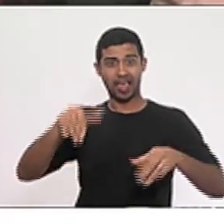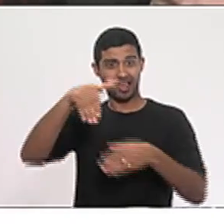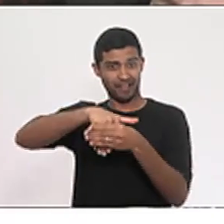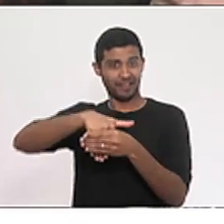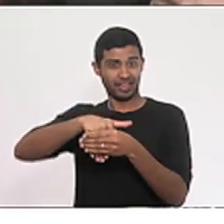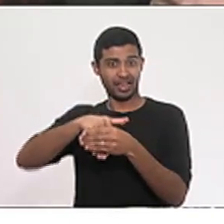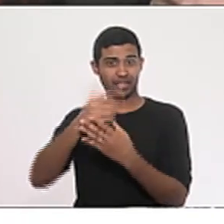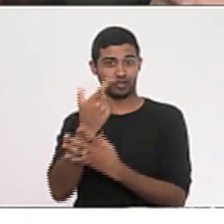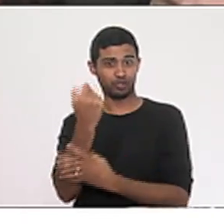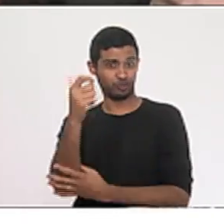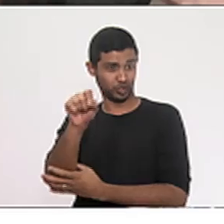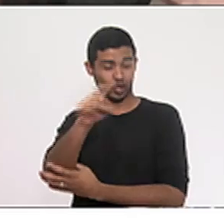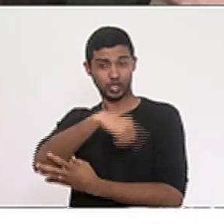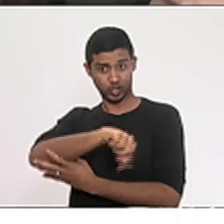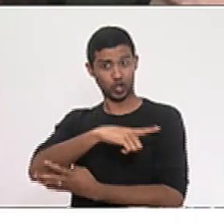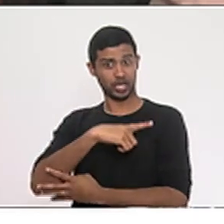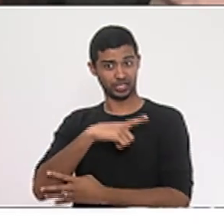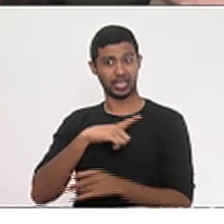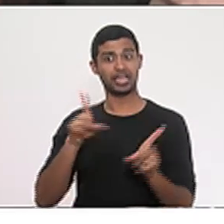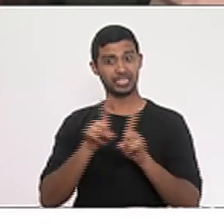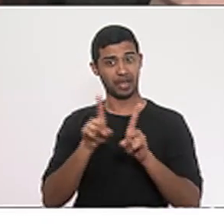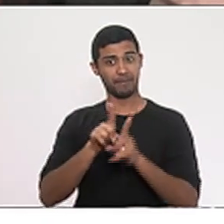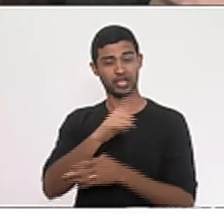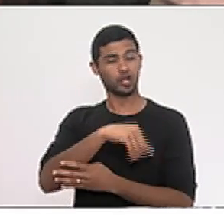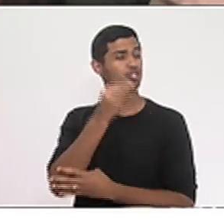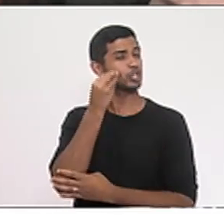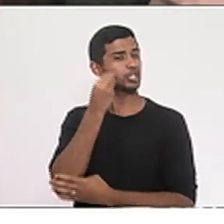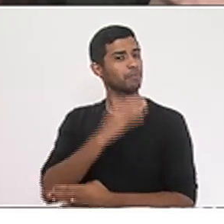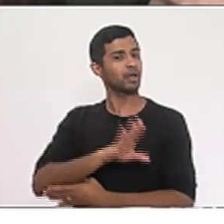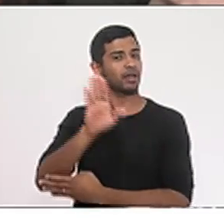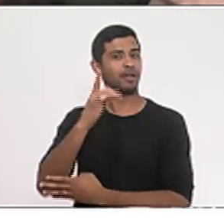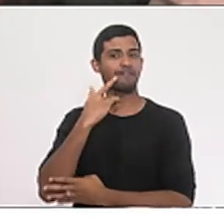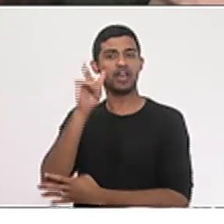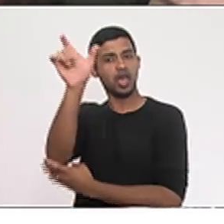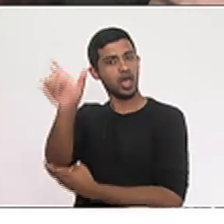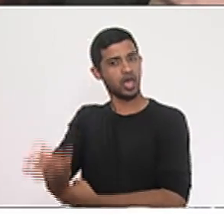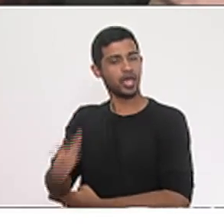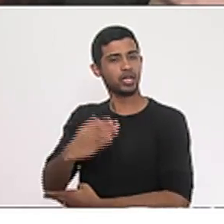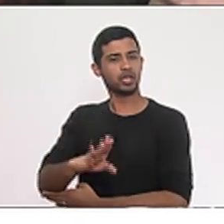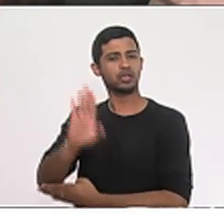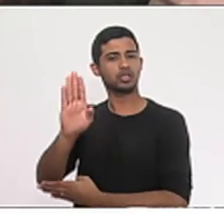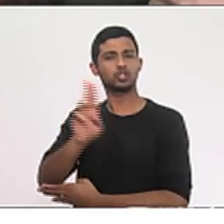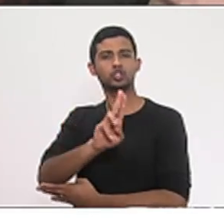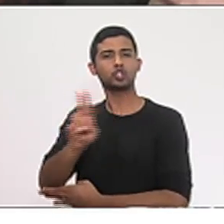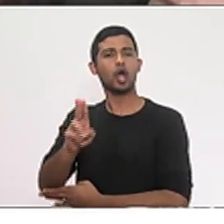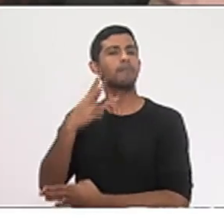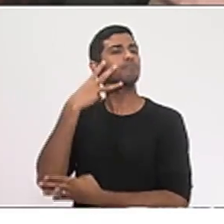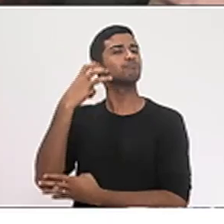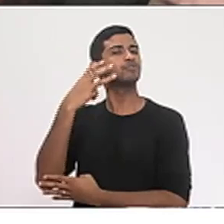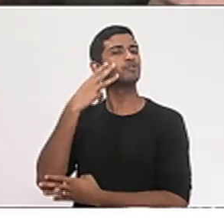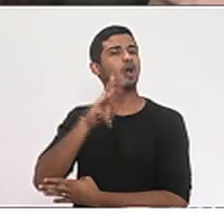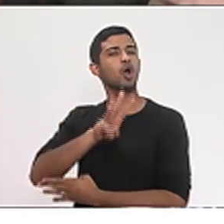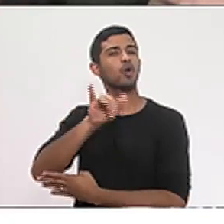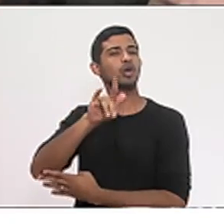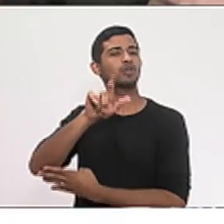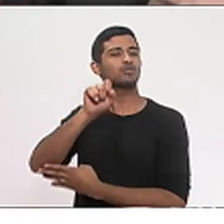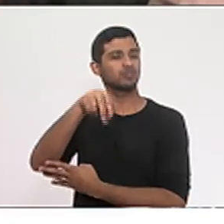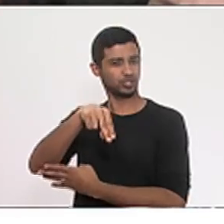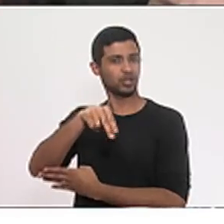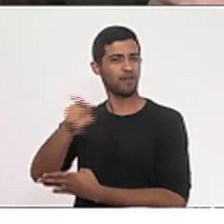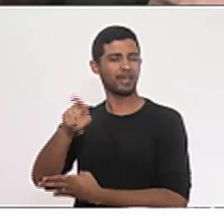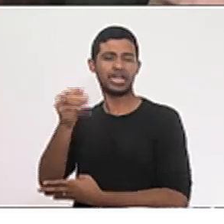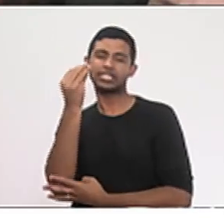que nós também enfrentamos como candidatos proporcionais, o então candidato Wilson Witzel buscava